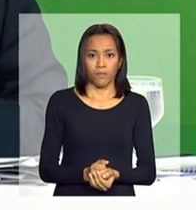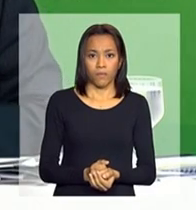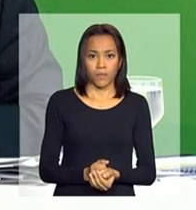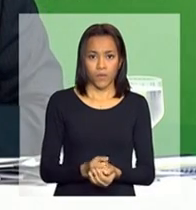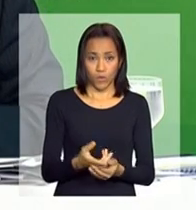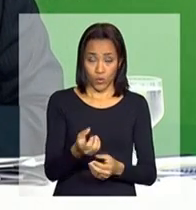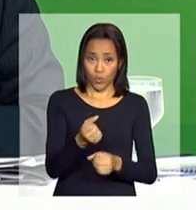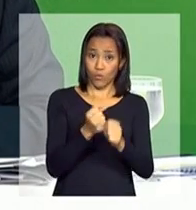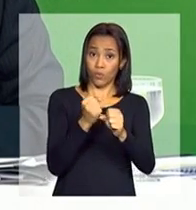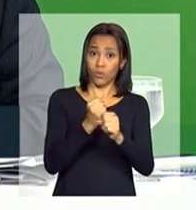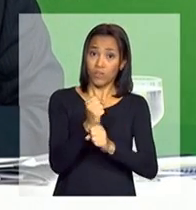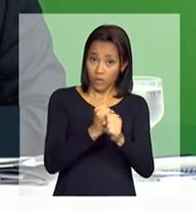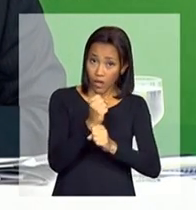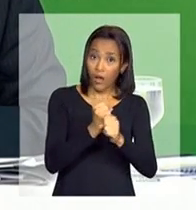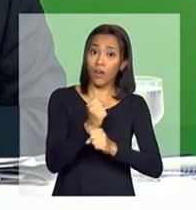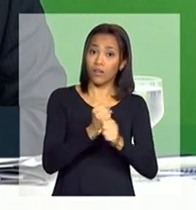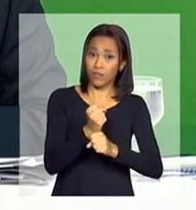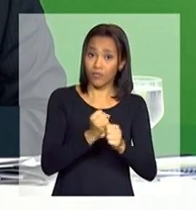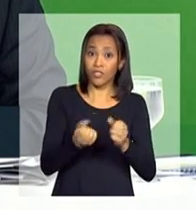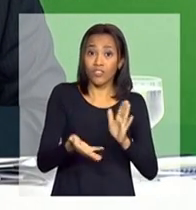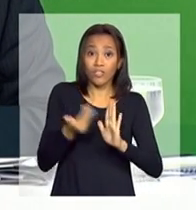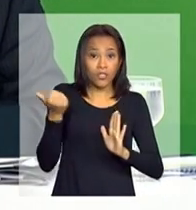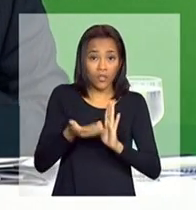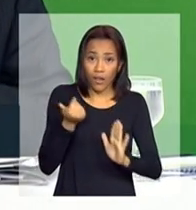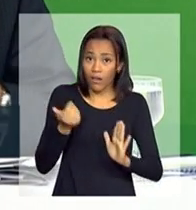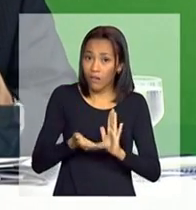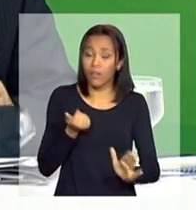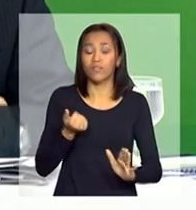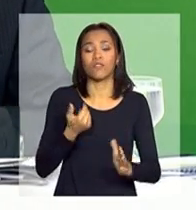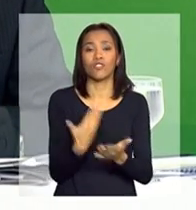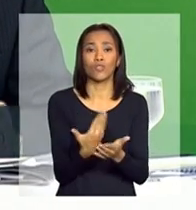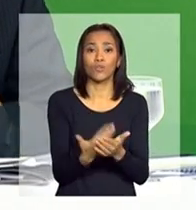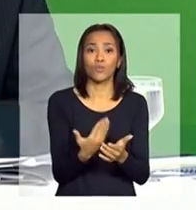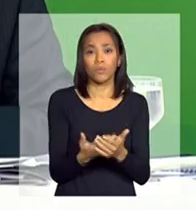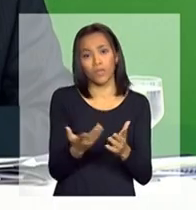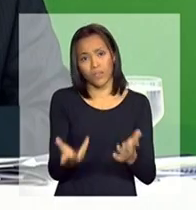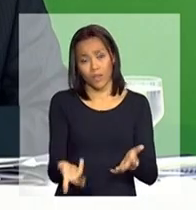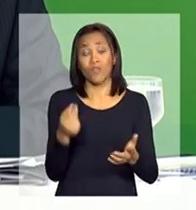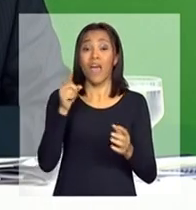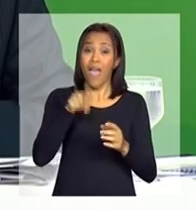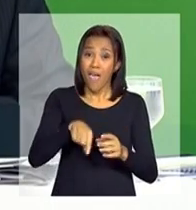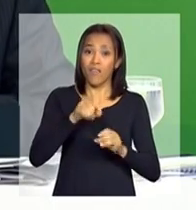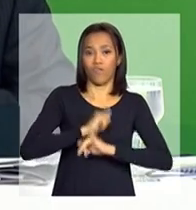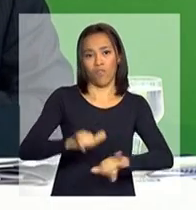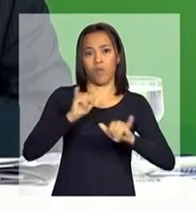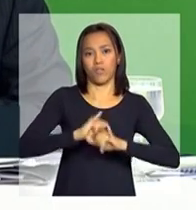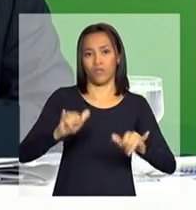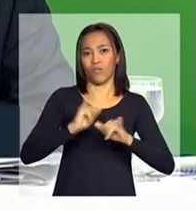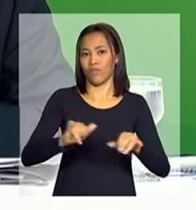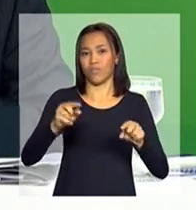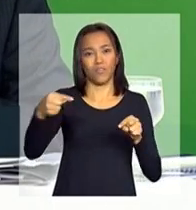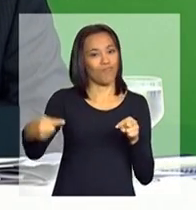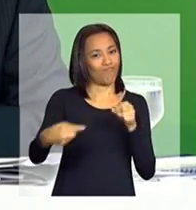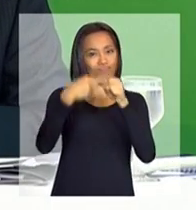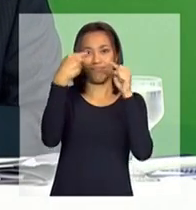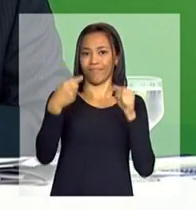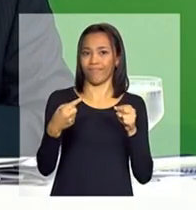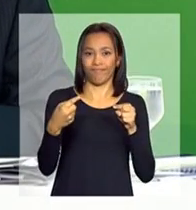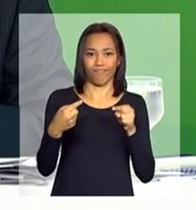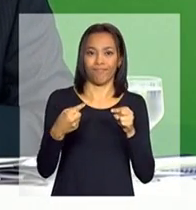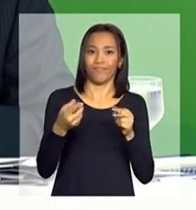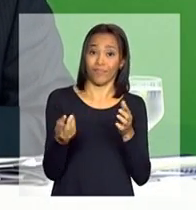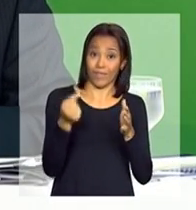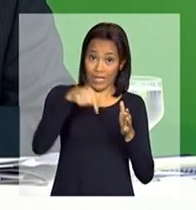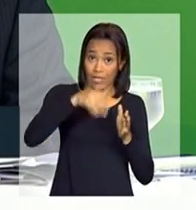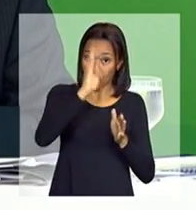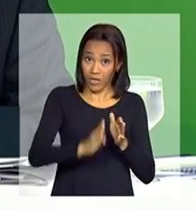dos anos de escolaridade esperado totalmente distorcido Então são dados defasados no caso do Brasil e que não consideram estatísticas